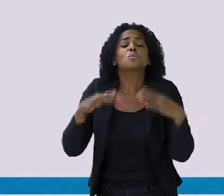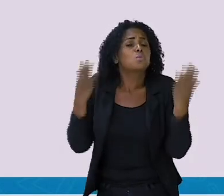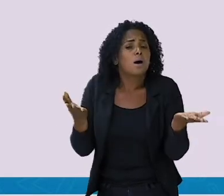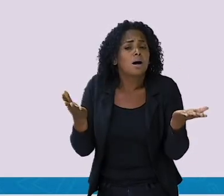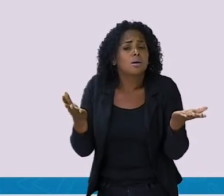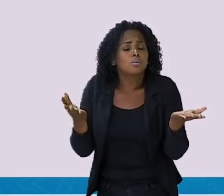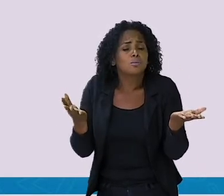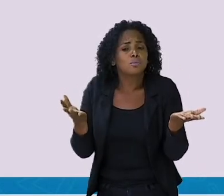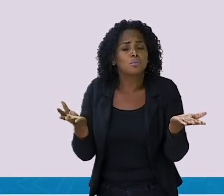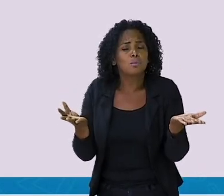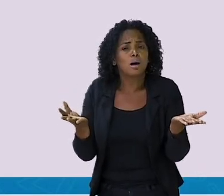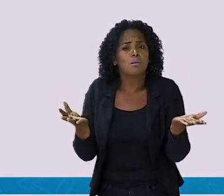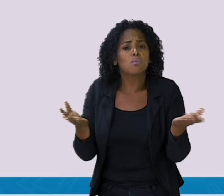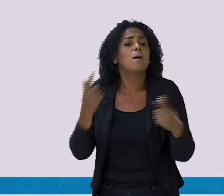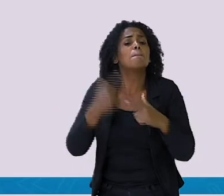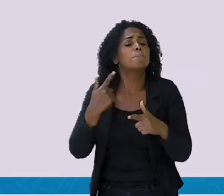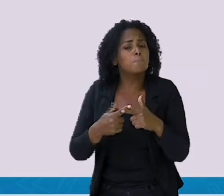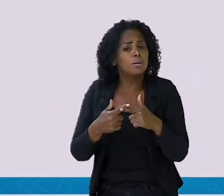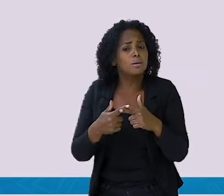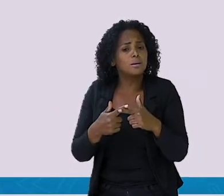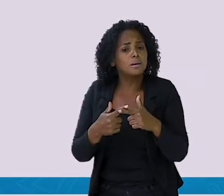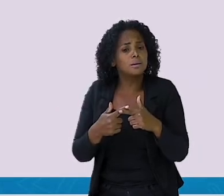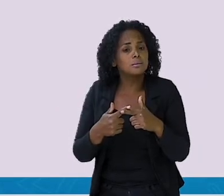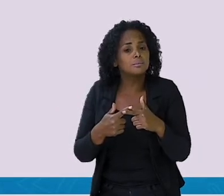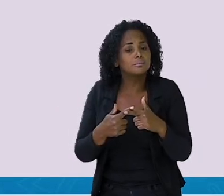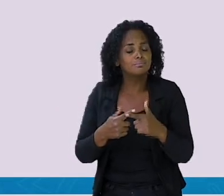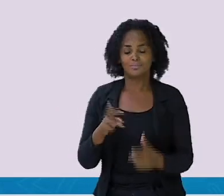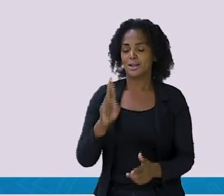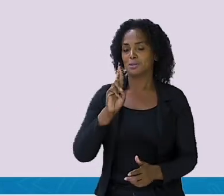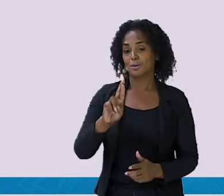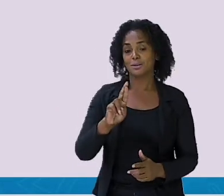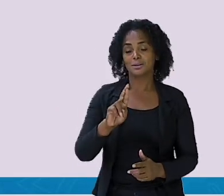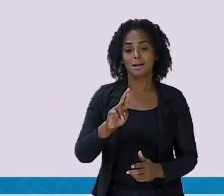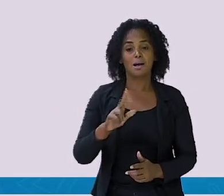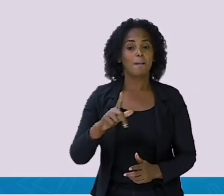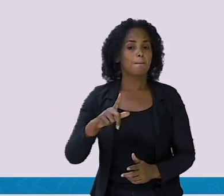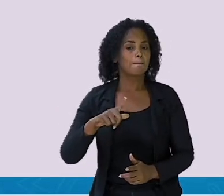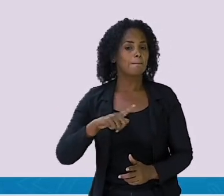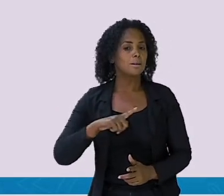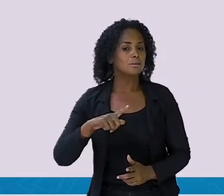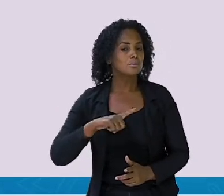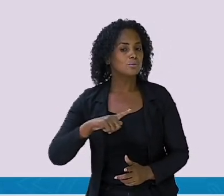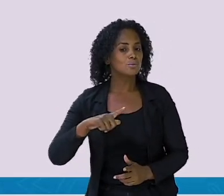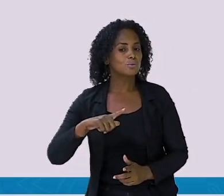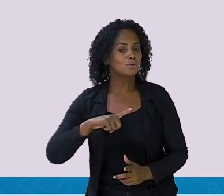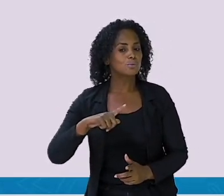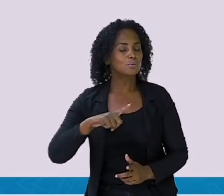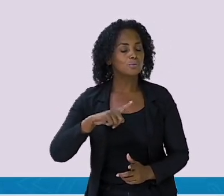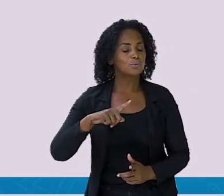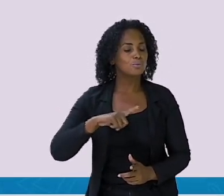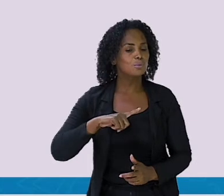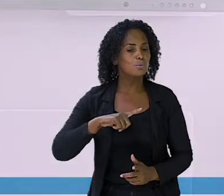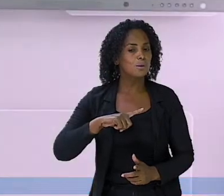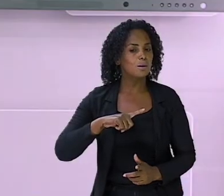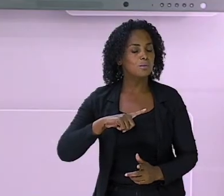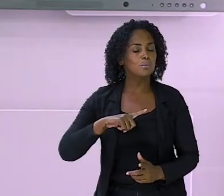com essa resposta. Número 5. Se você tivesse um